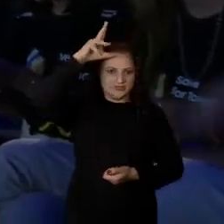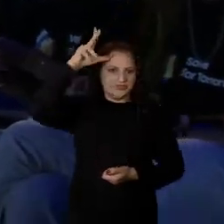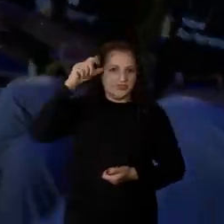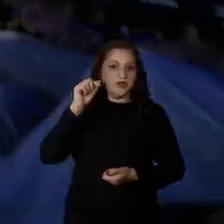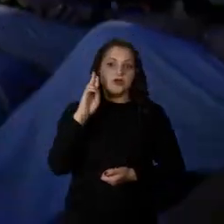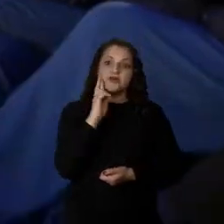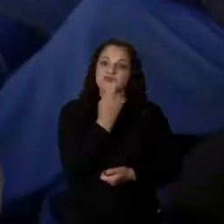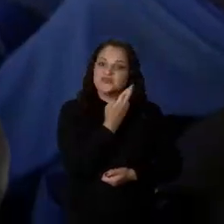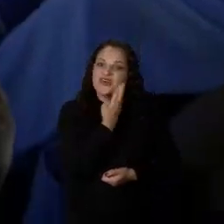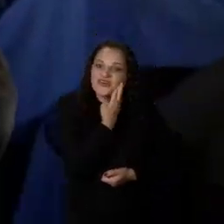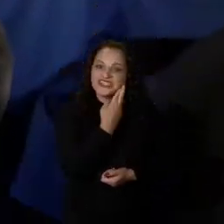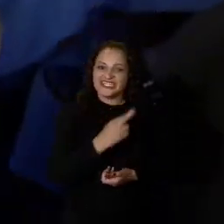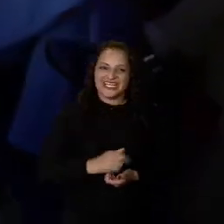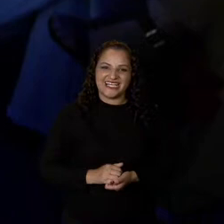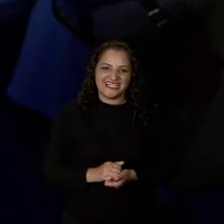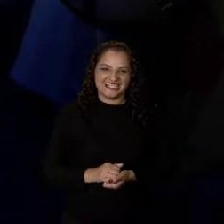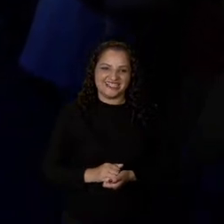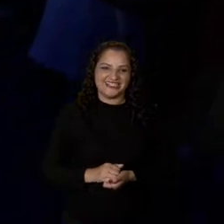Rondônia.